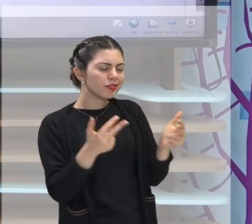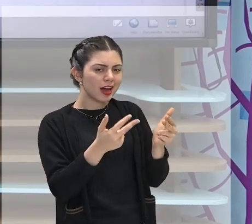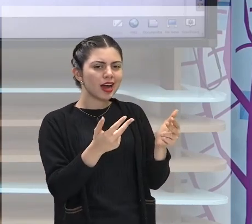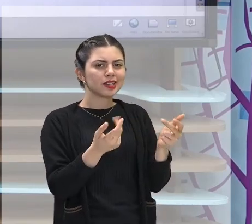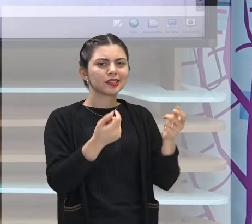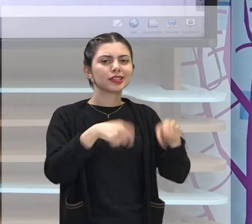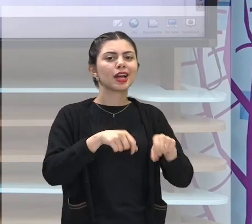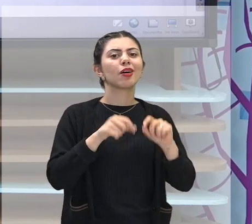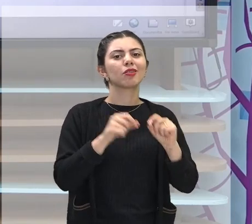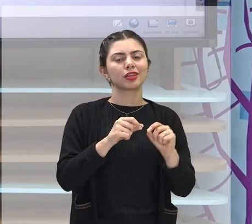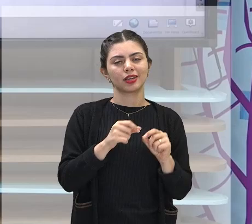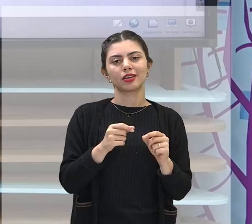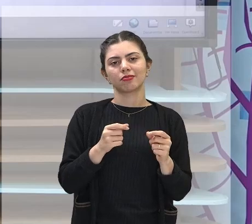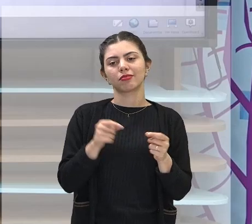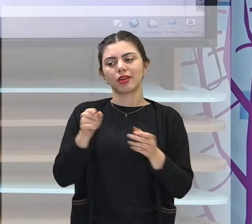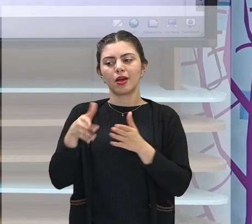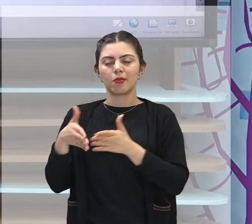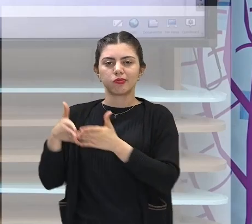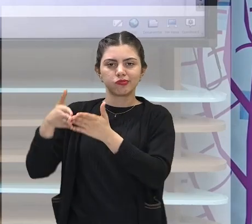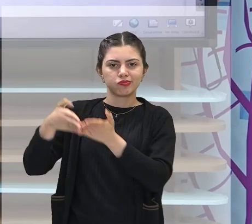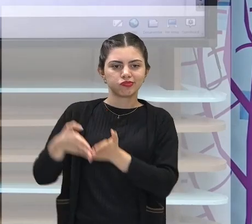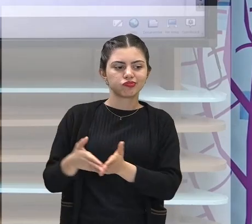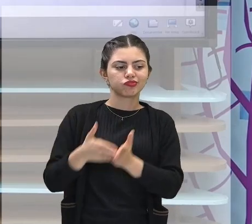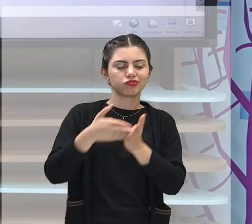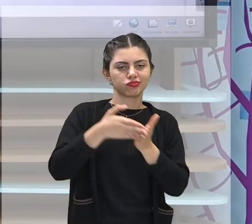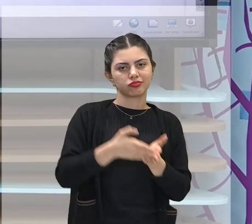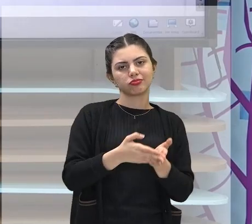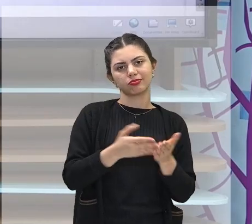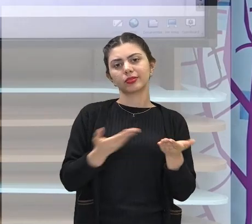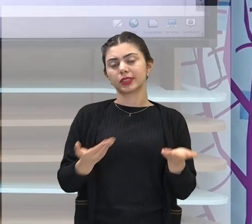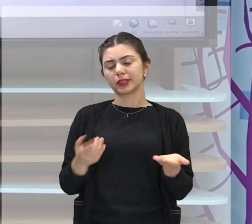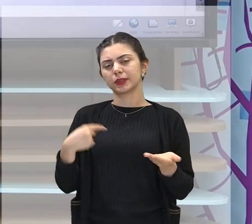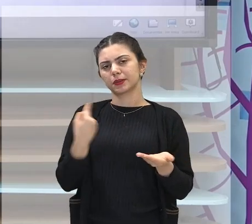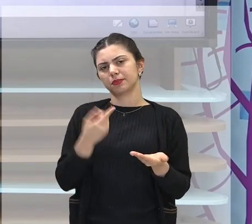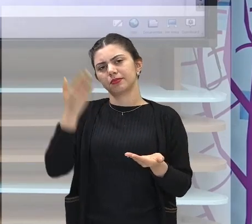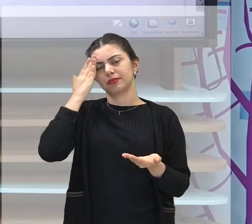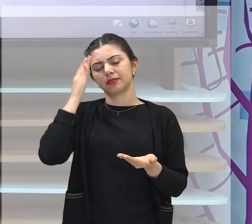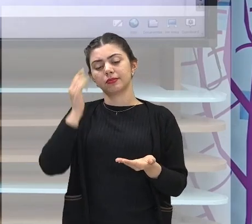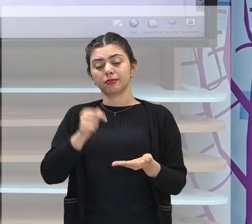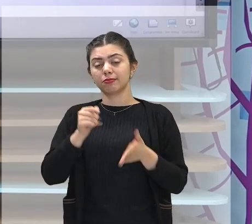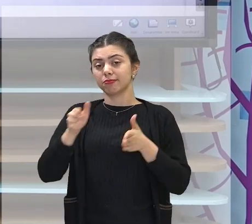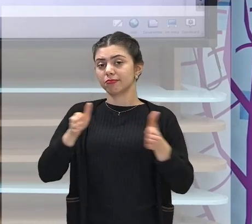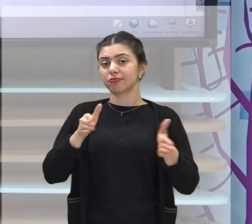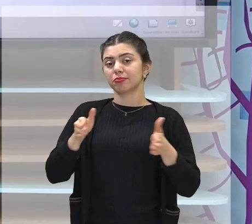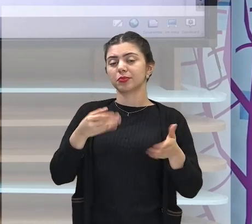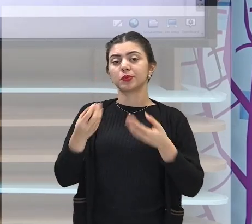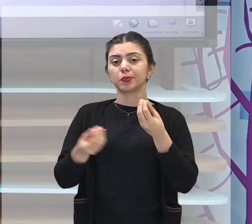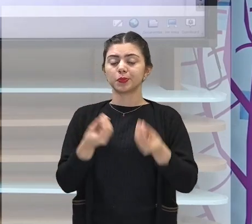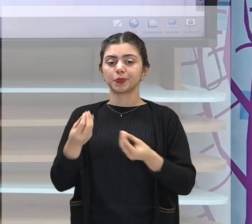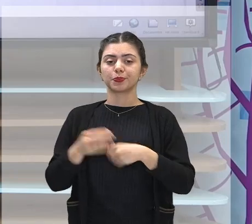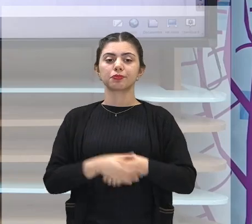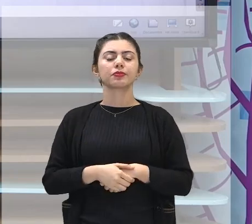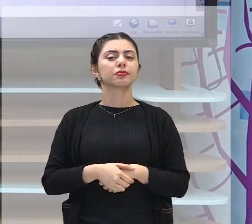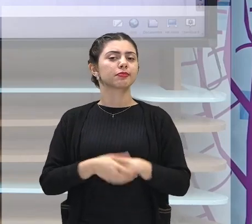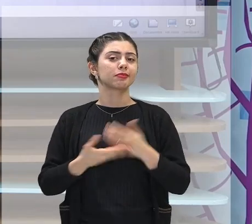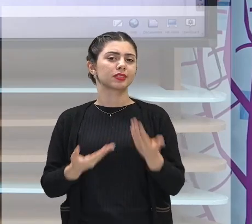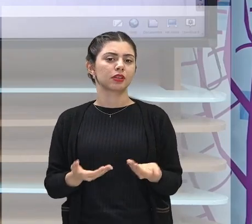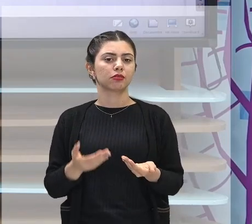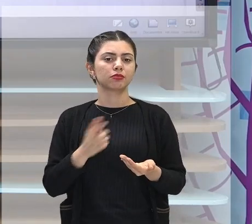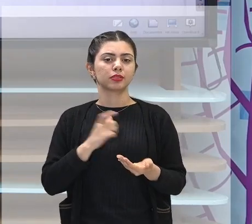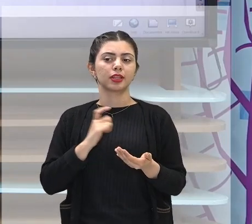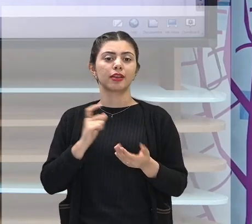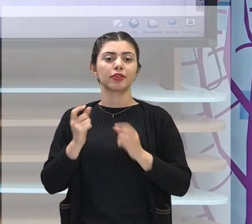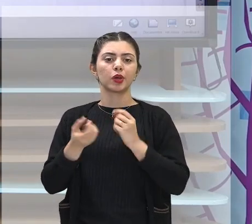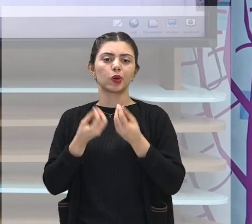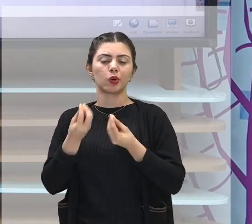sua expedição. Afinal de contas, naquele momento, você tem o quê? Mais expedições